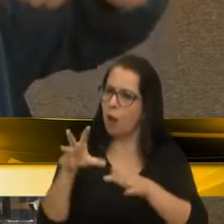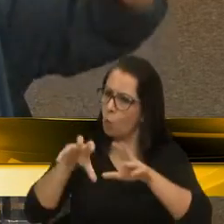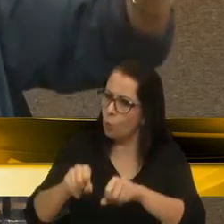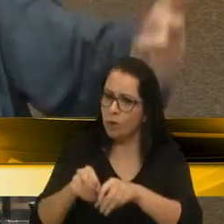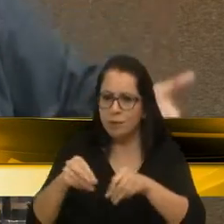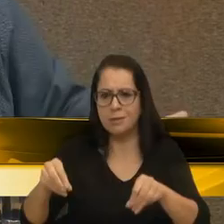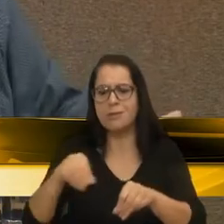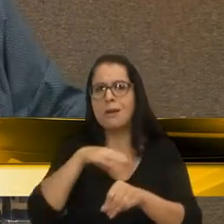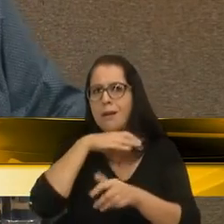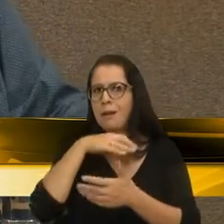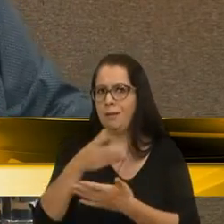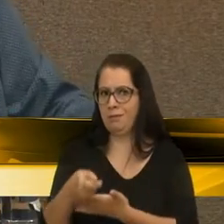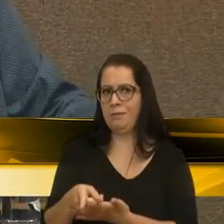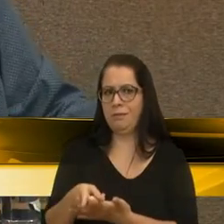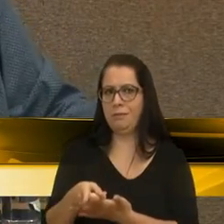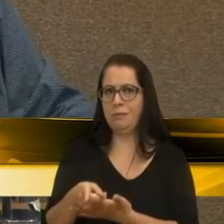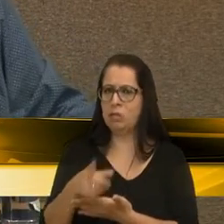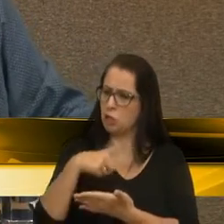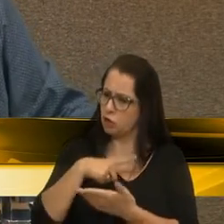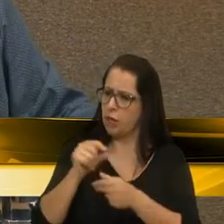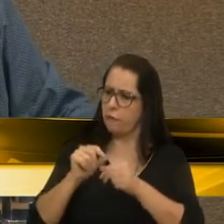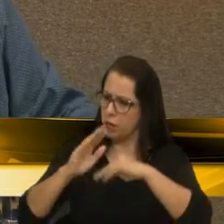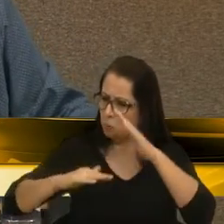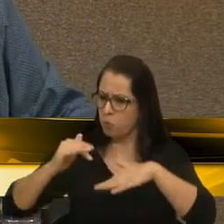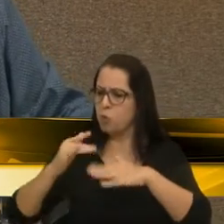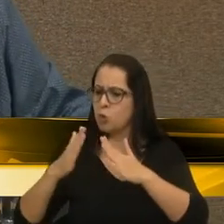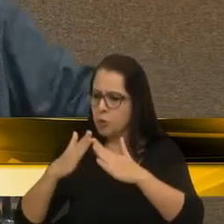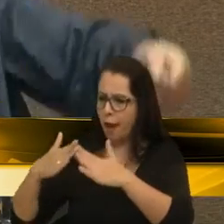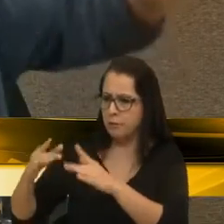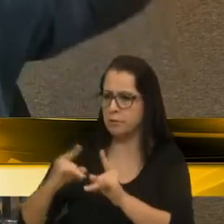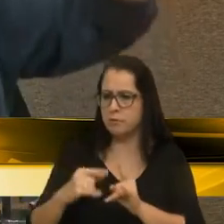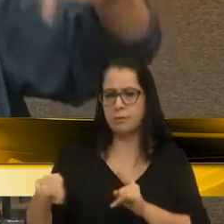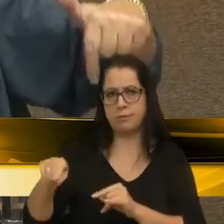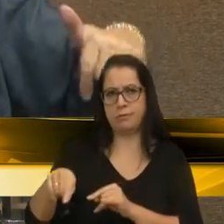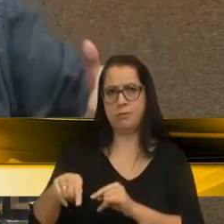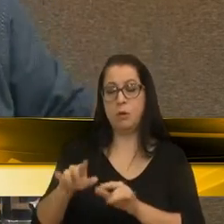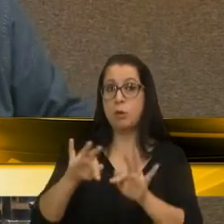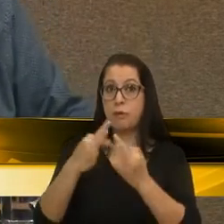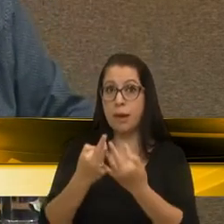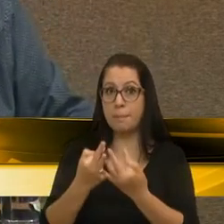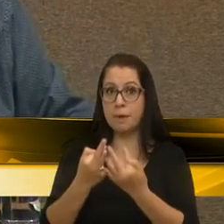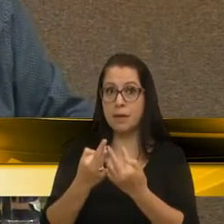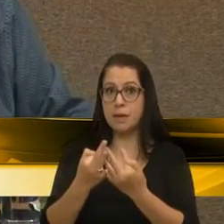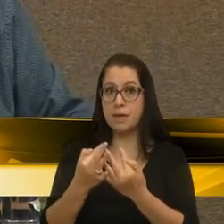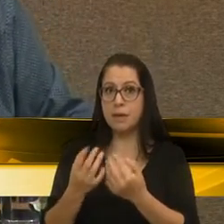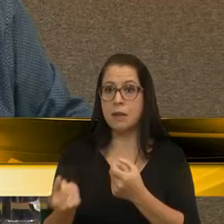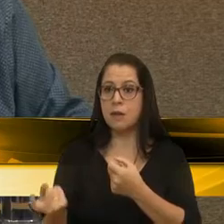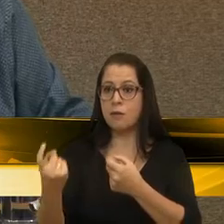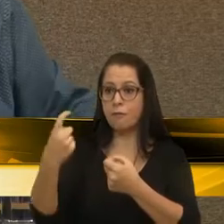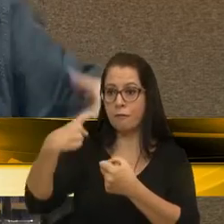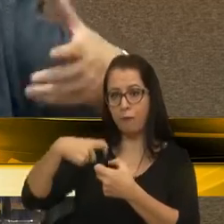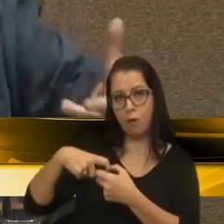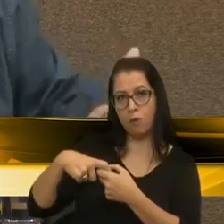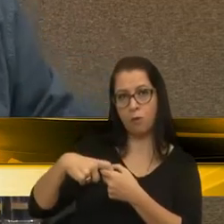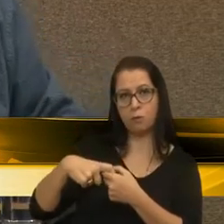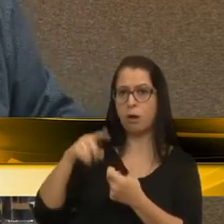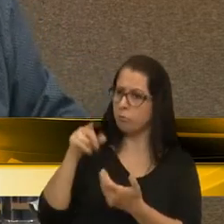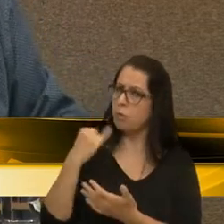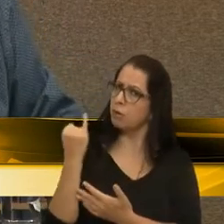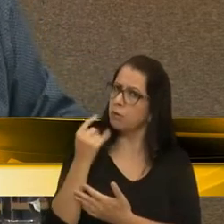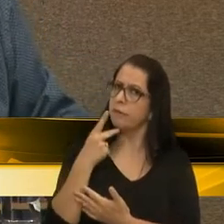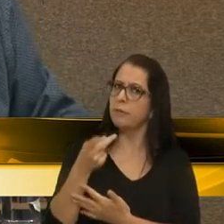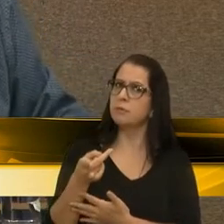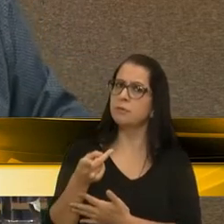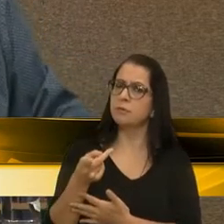já tinha benfeitorias feitas em cima, quando a família recebeu a área de volta. É importante que se